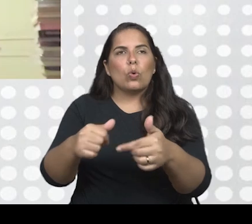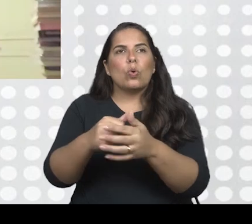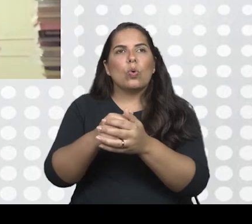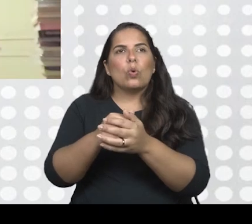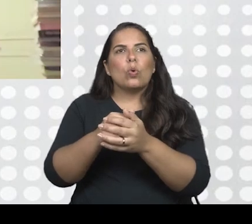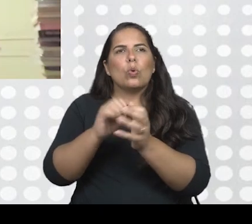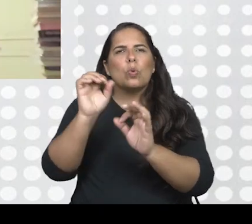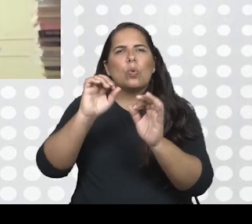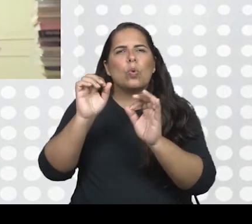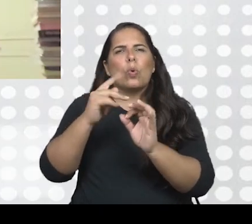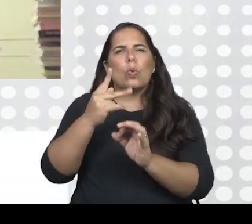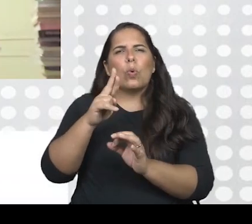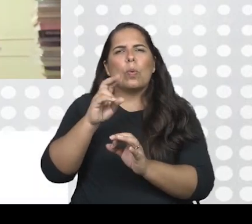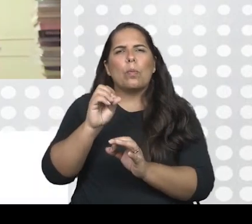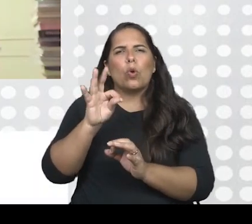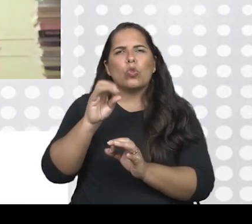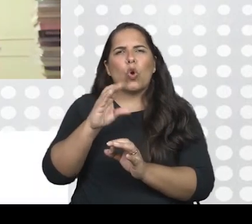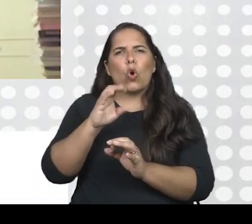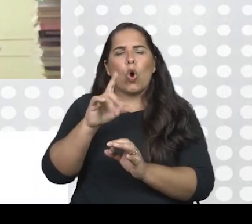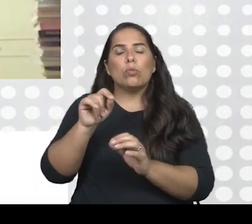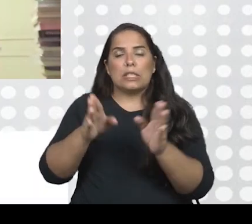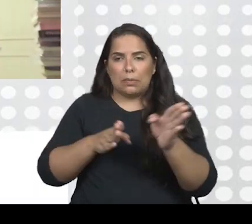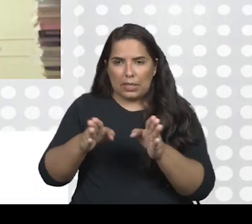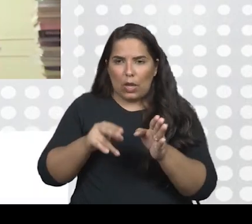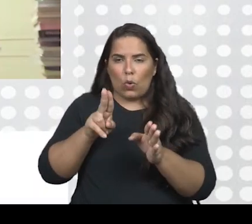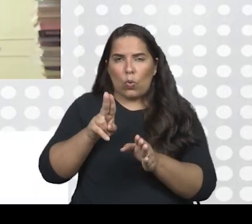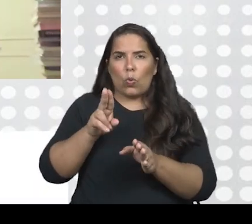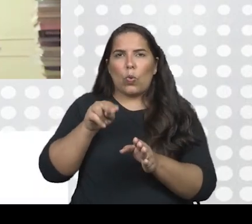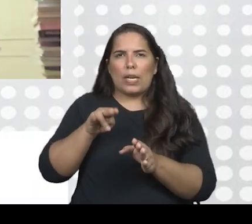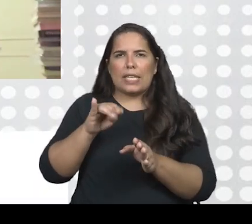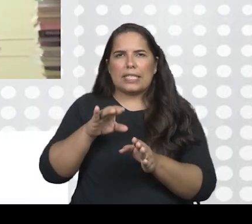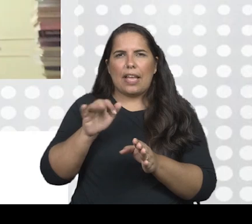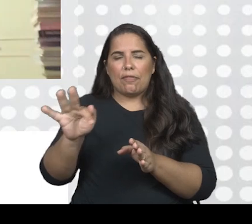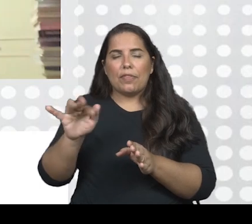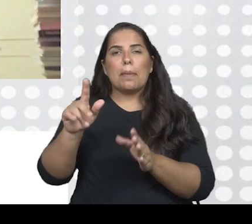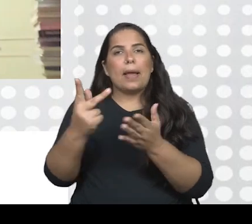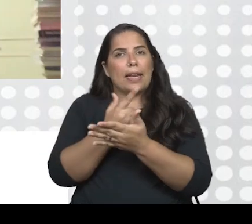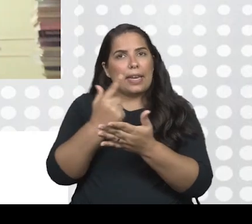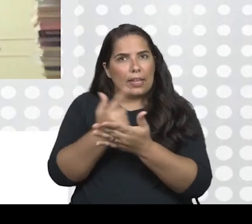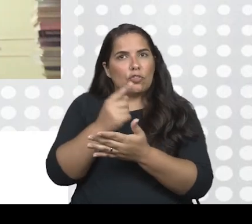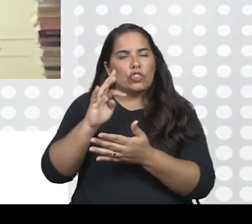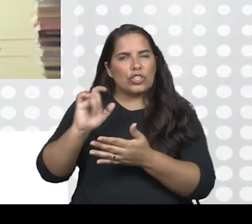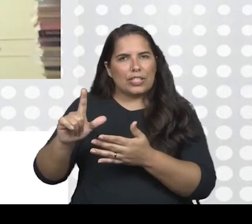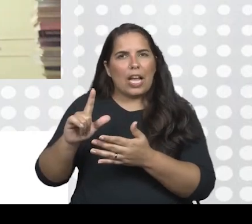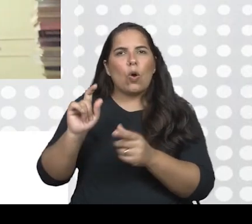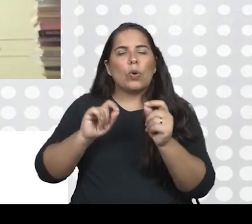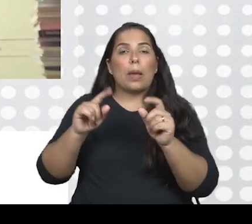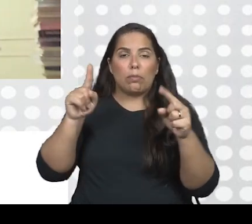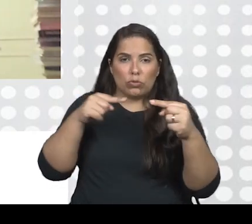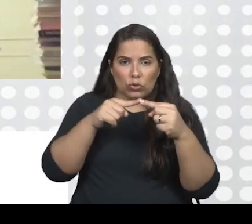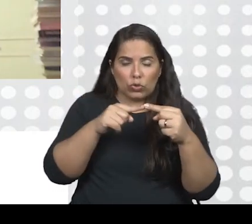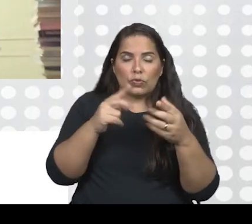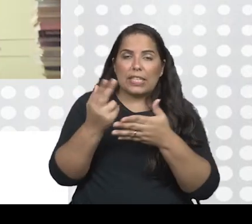um protocolo da Unicef de acessibilidade para livros didáticos digitais na perspectiva do desenho universal